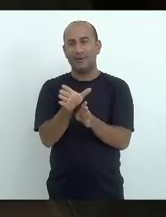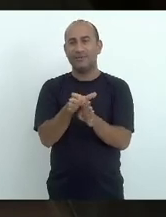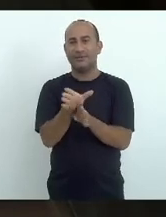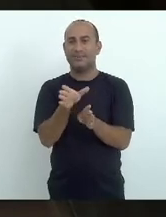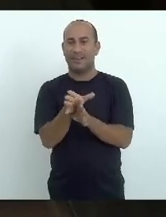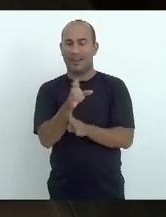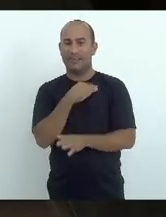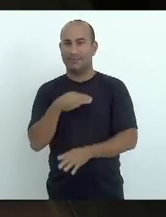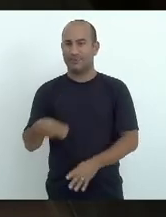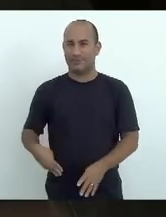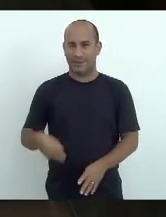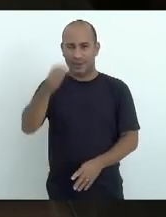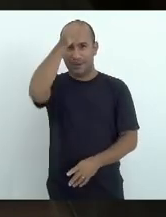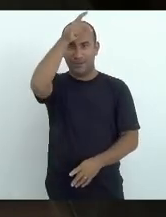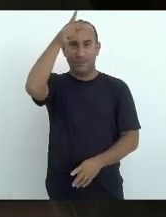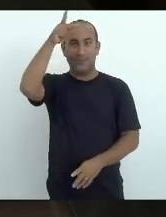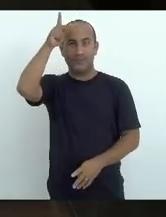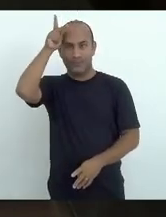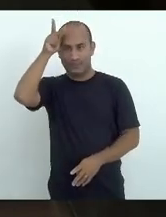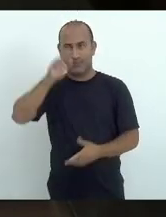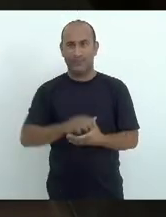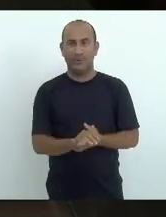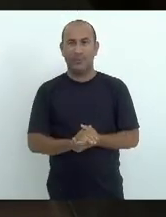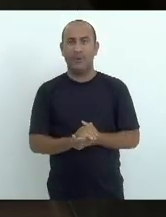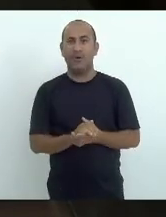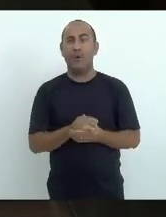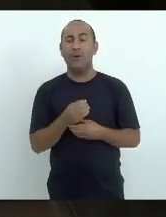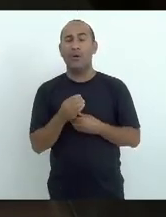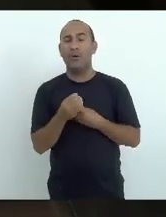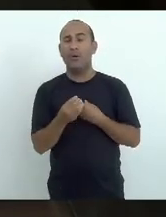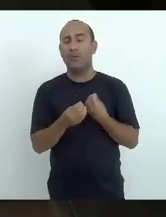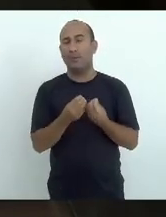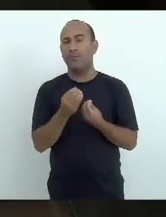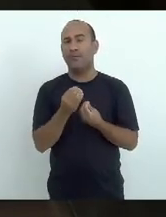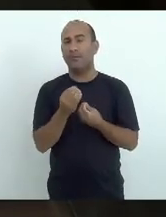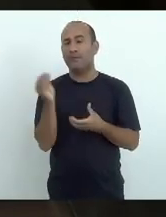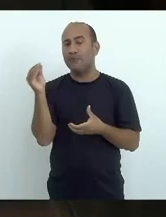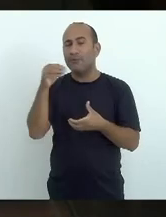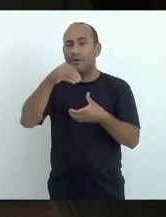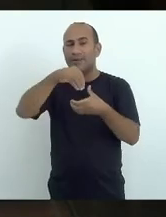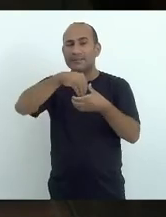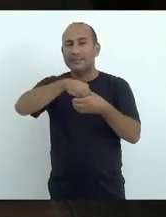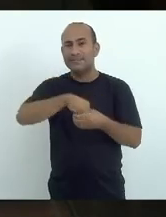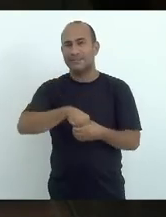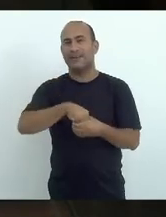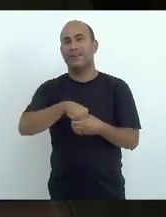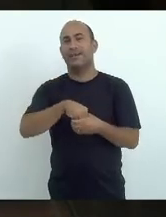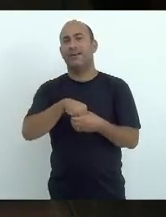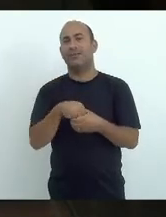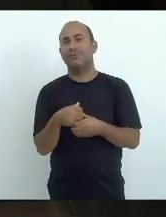de Ministério Público, com a eleição de um corregedor